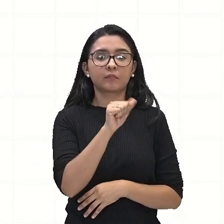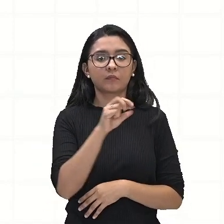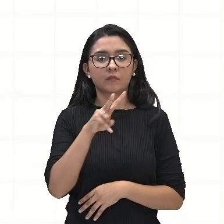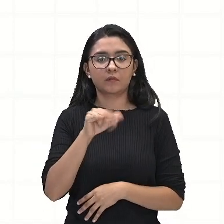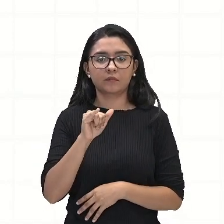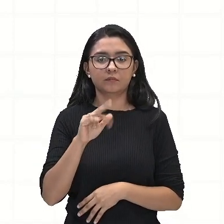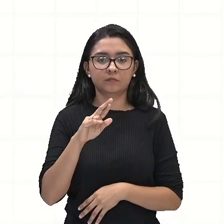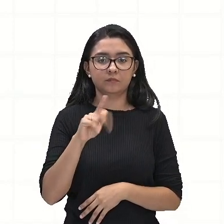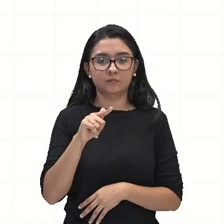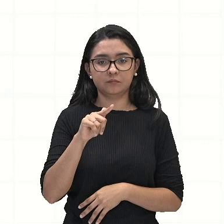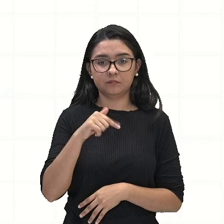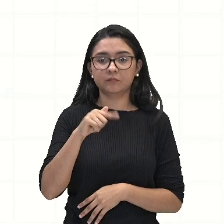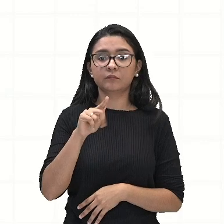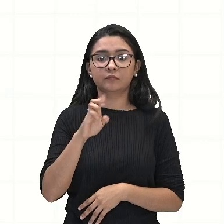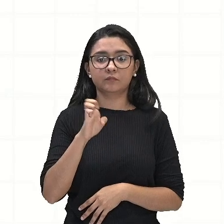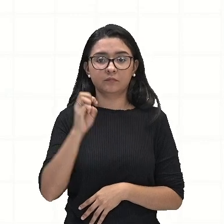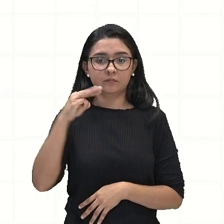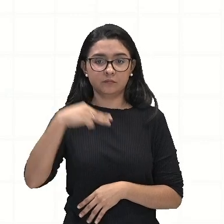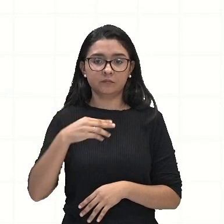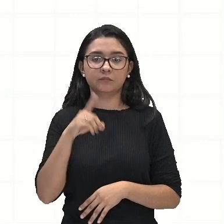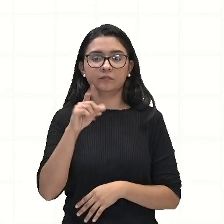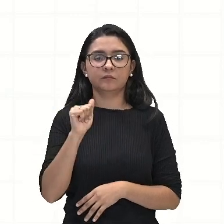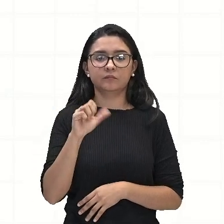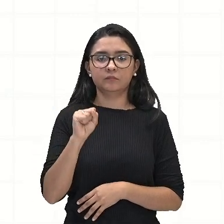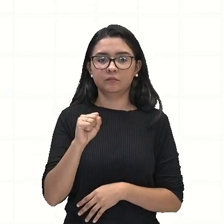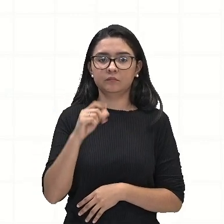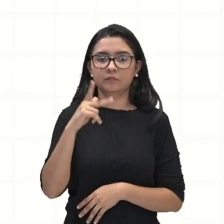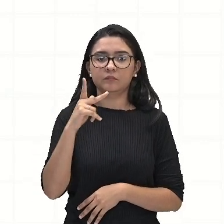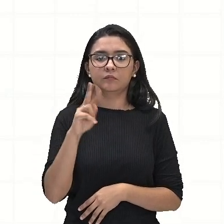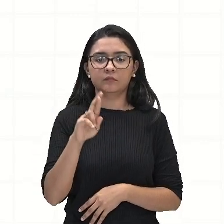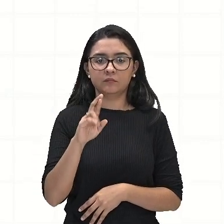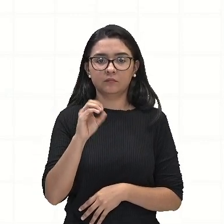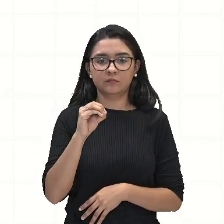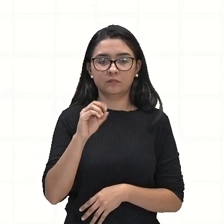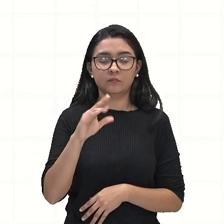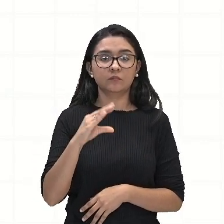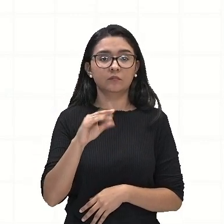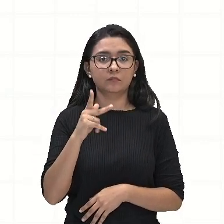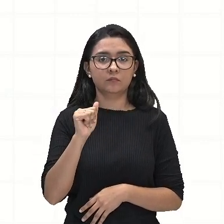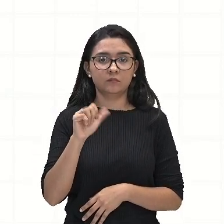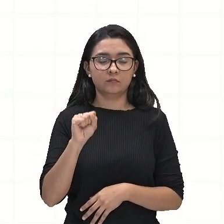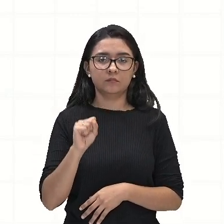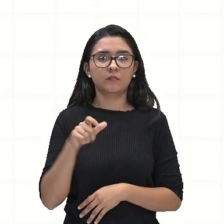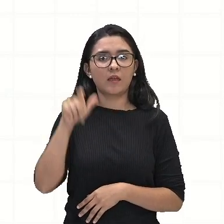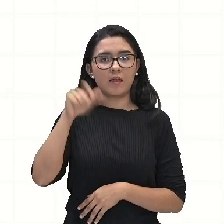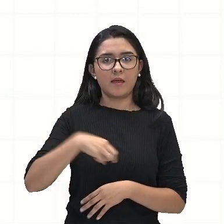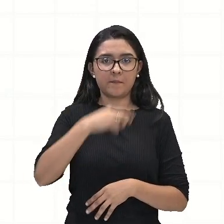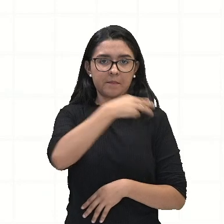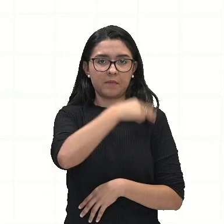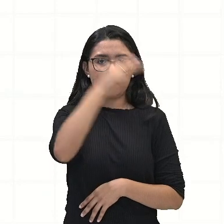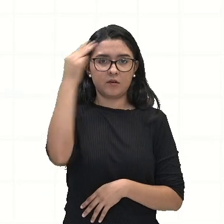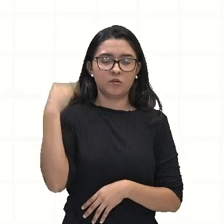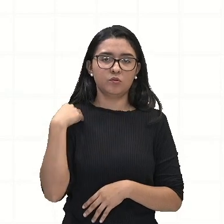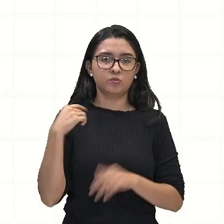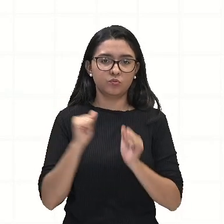ela é uma obra sacra, em que representa ali a Virgem Maria com Jesus.